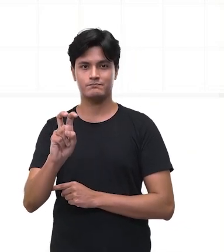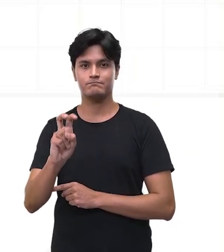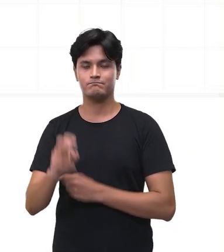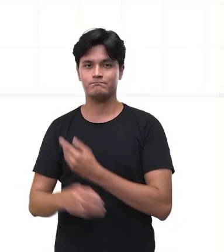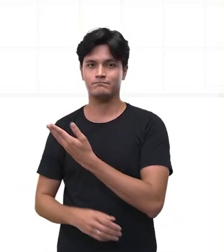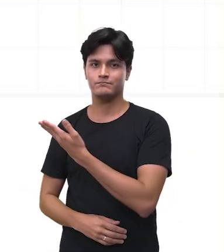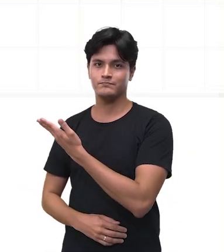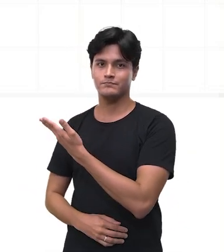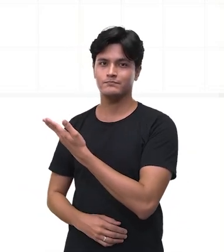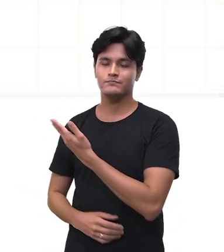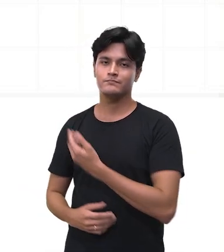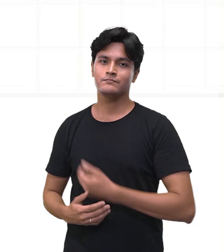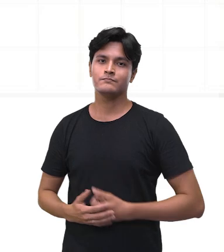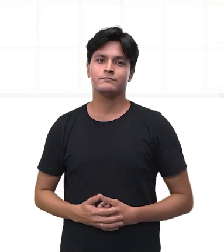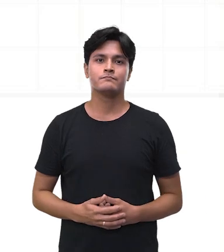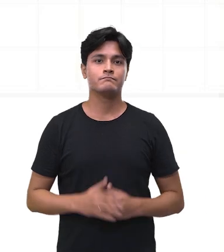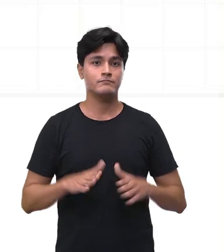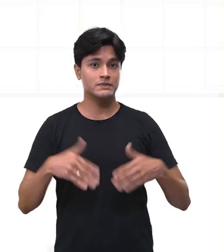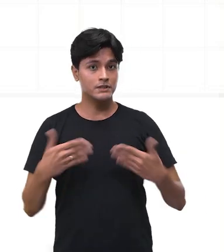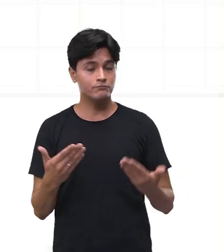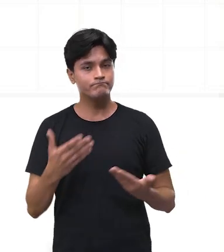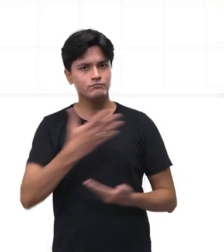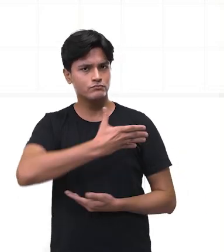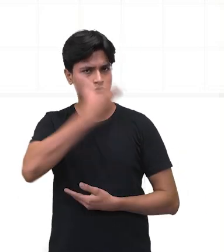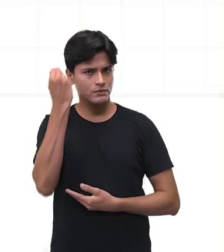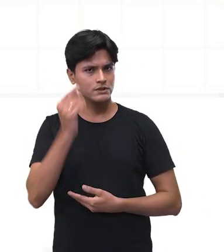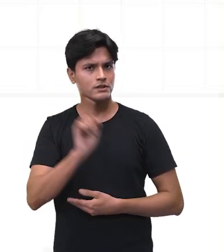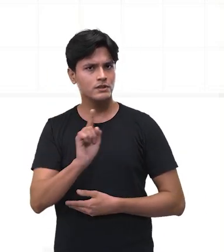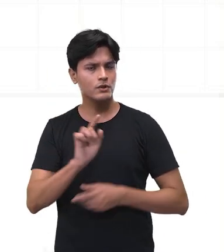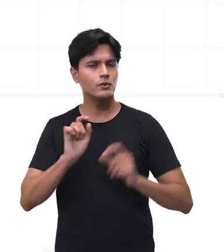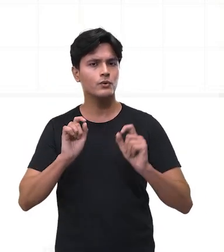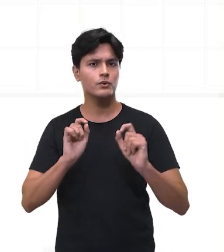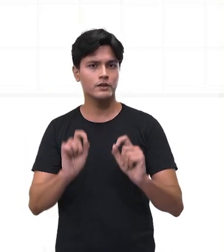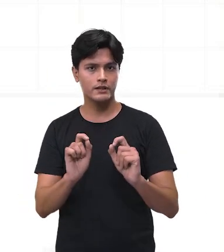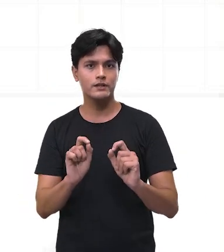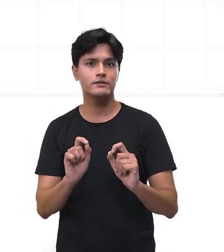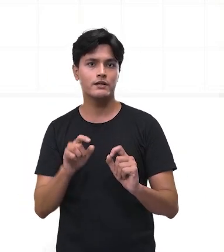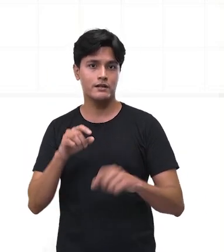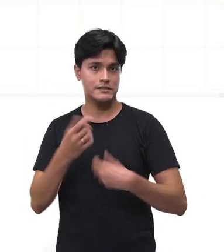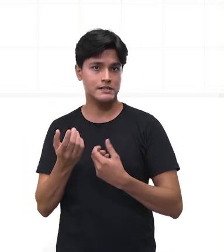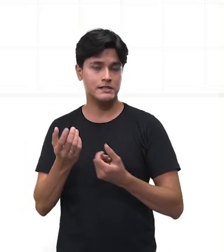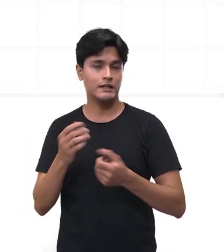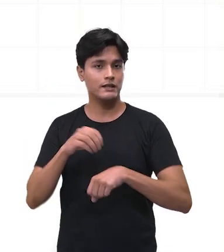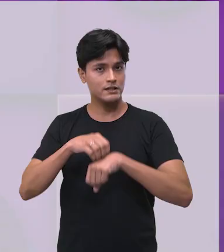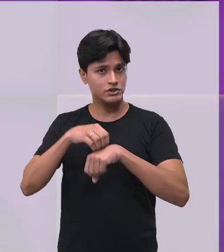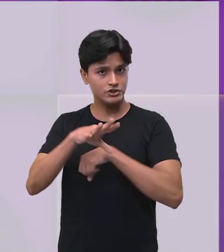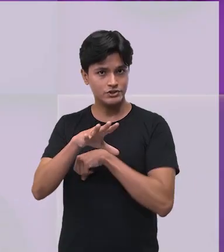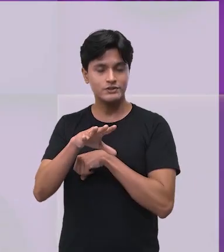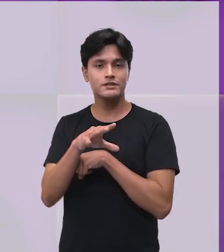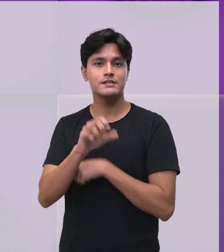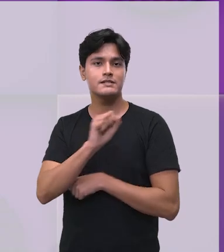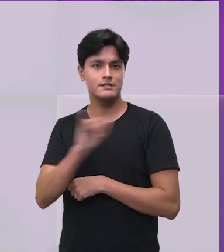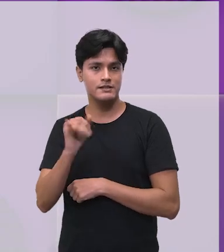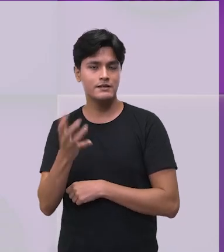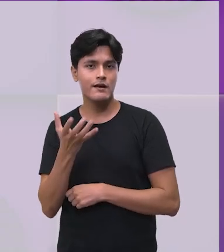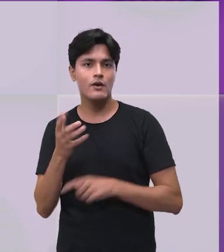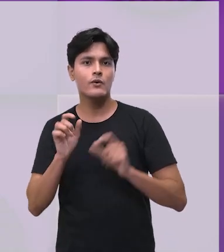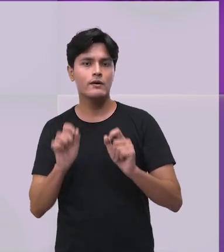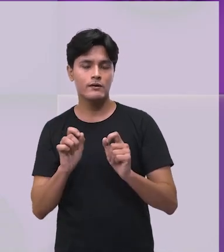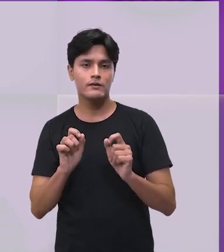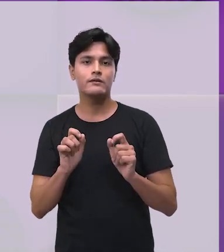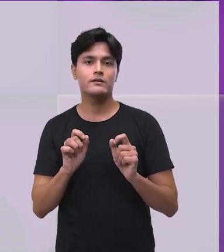0,35, tá bom? Então não esqueçam desse macete. Toda vez que eu quiser transformar